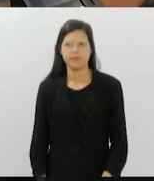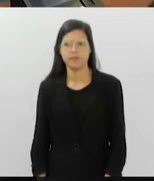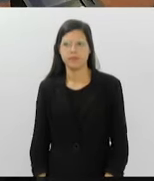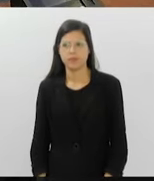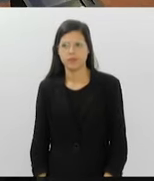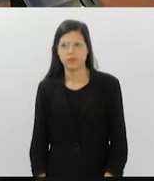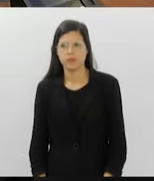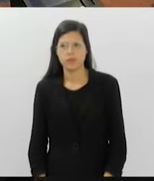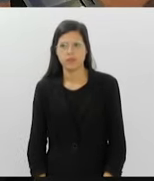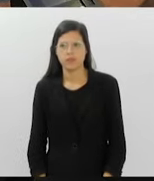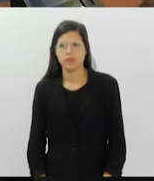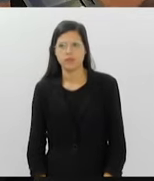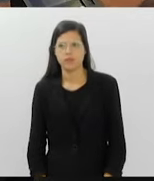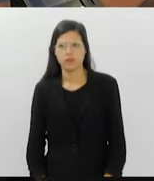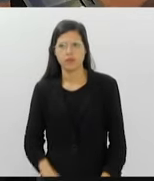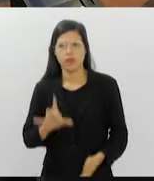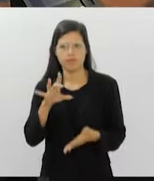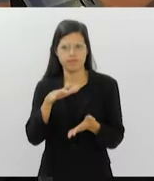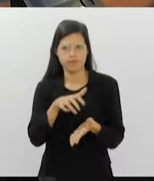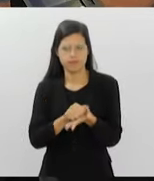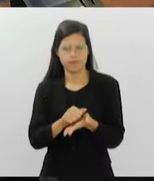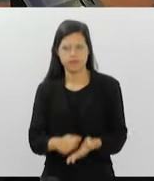a gente não cantar errado aqui.